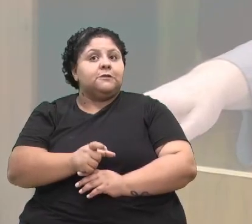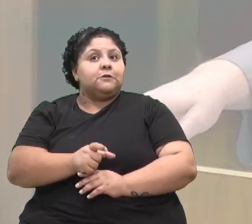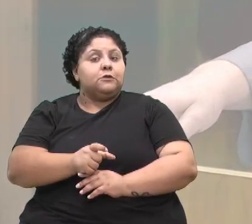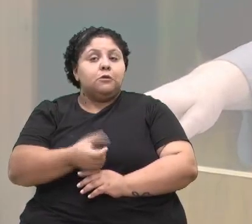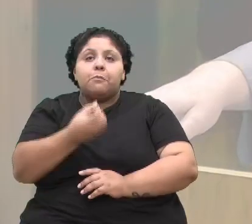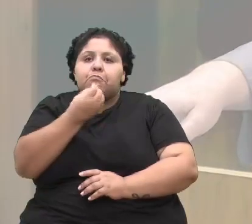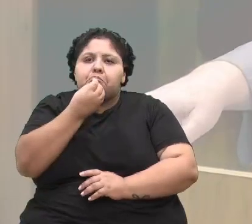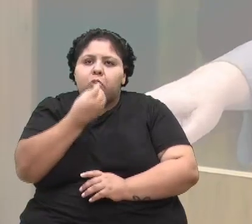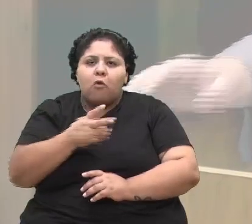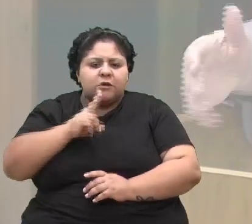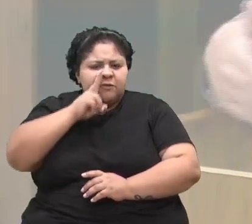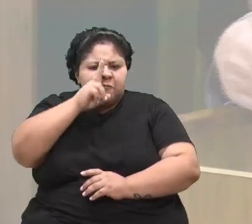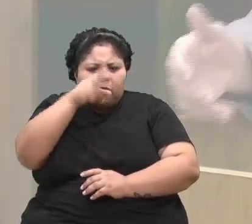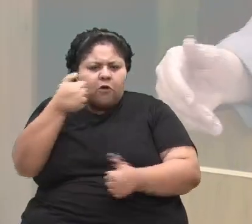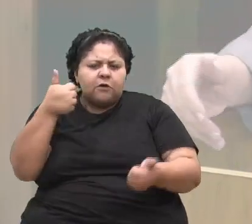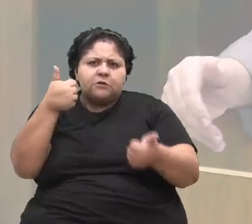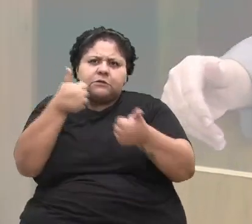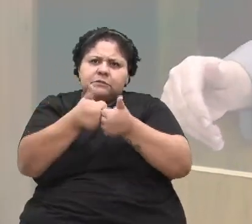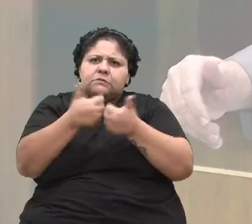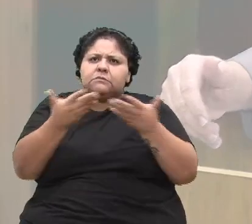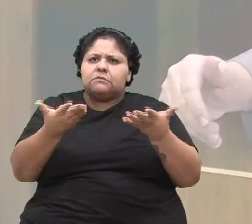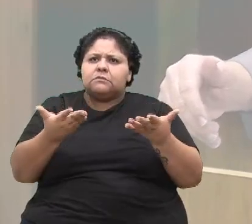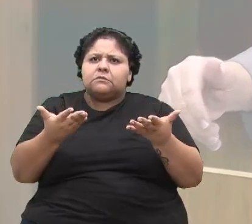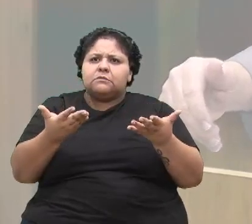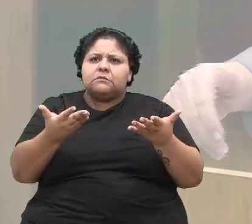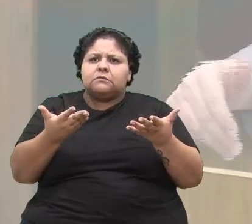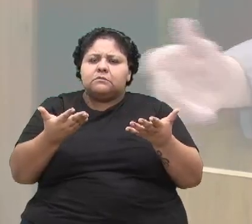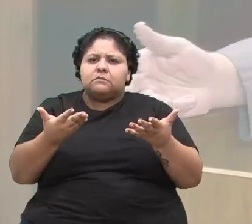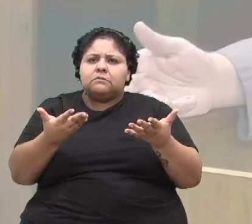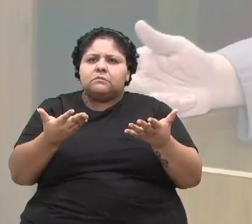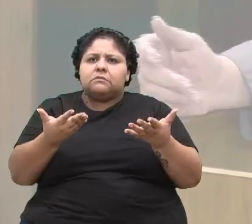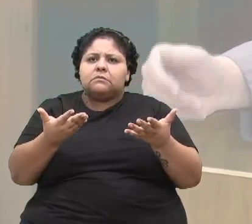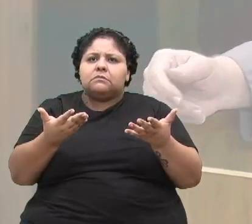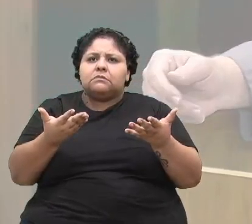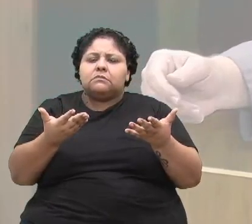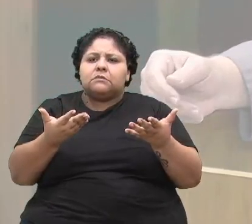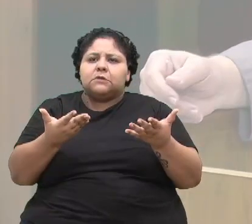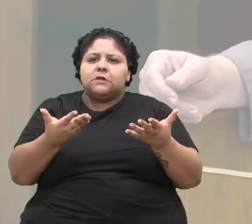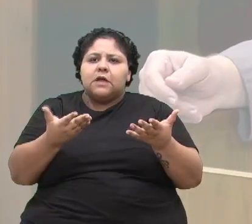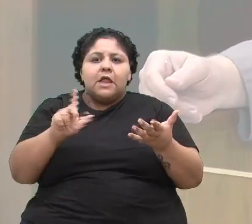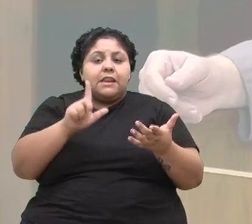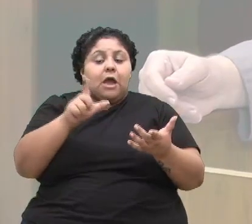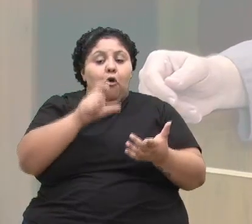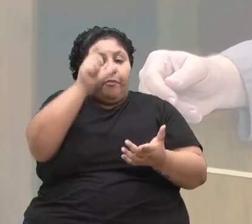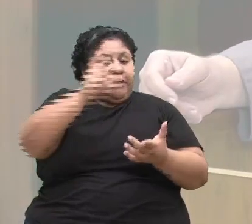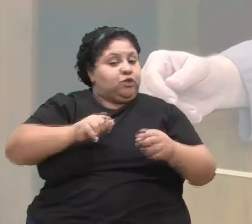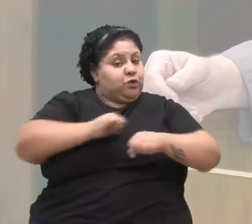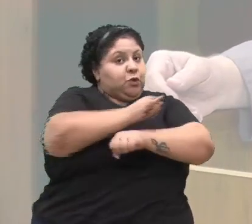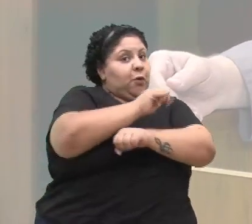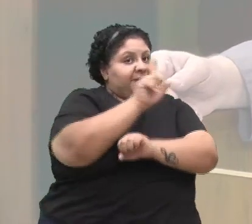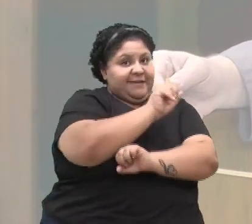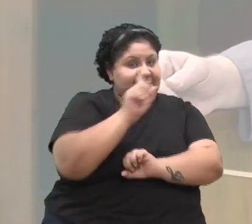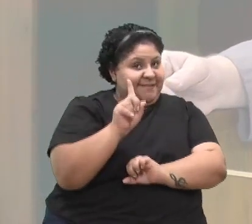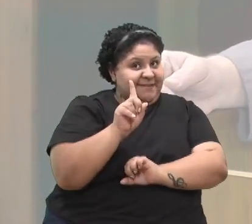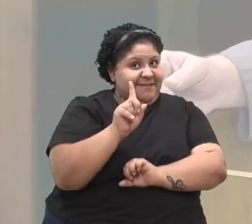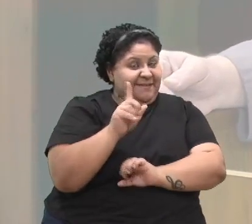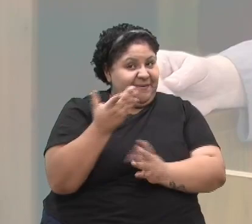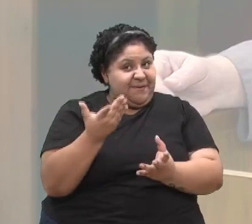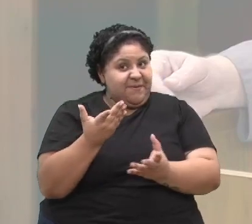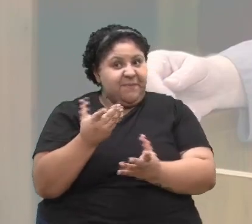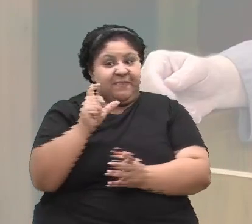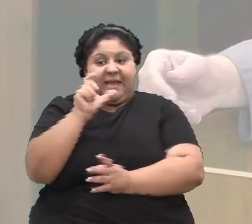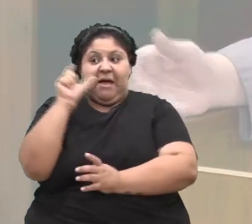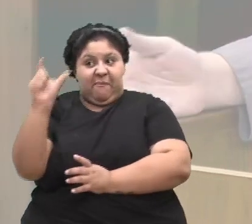trás. Talvez literalmente, mas ou talvez nem tão literalmente, mas a palavra que foi falado aqui